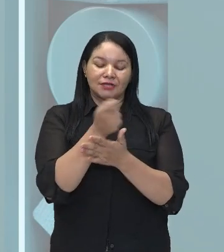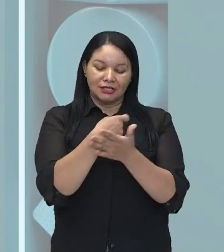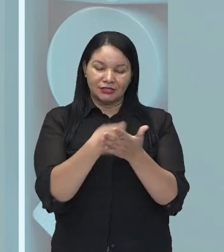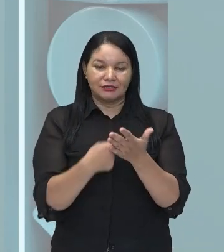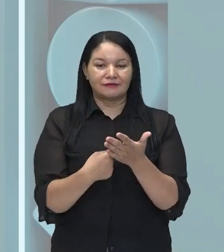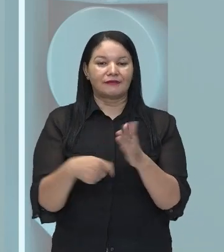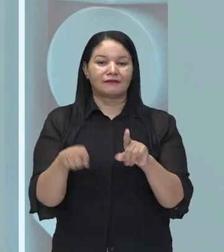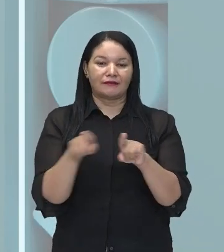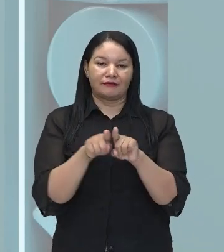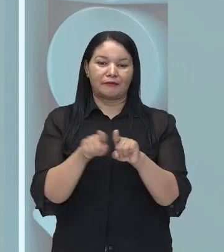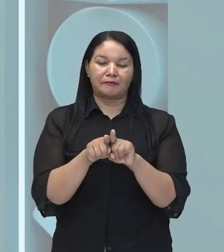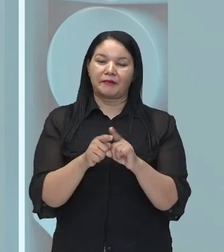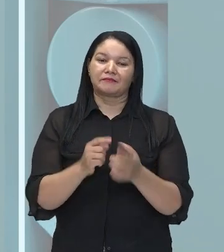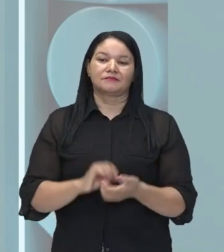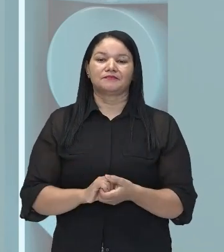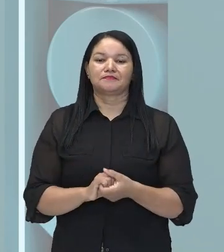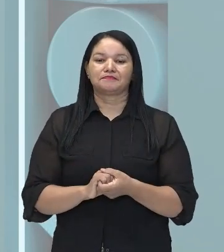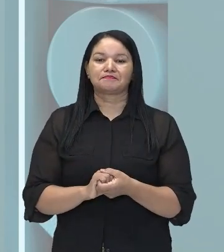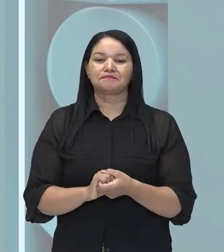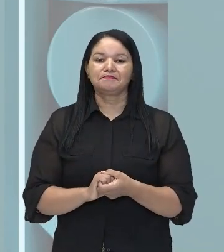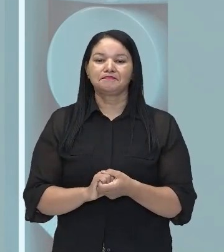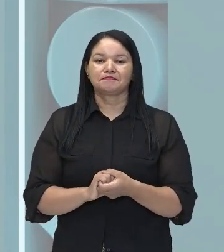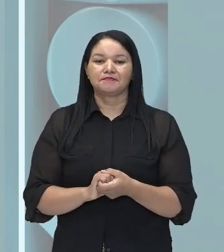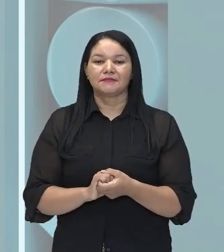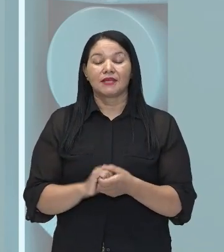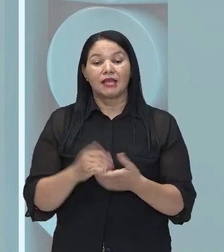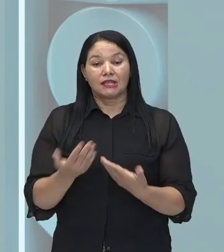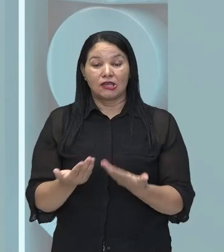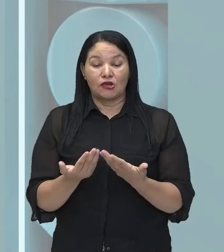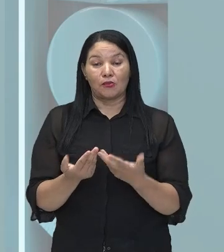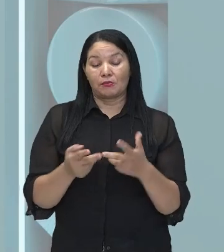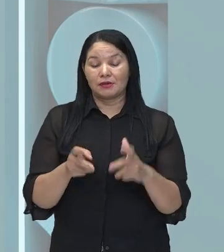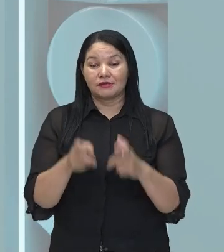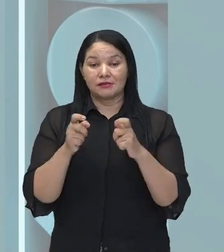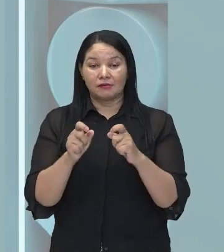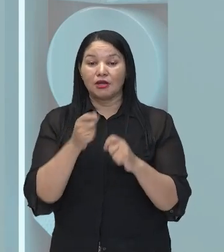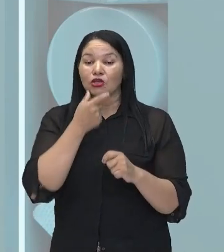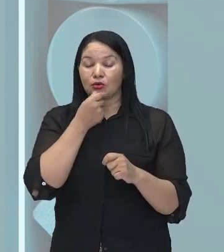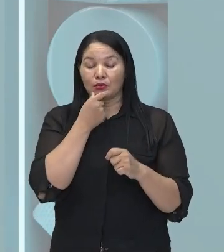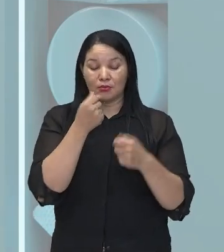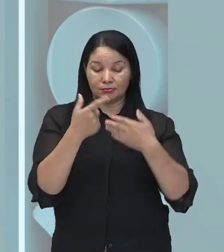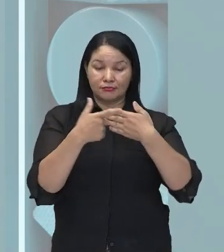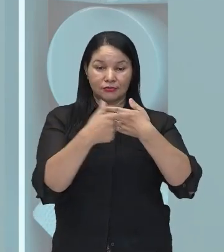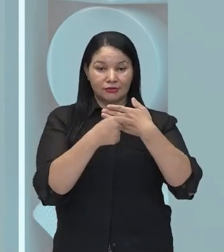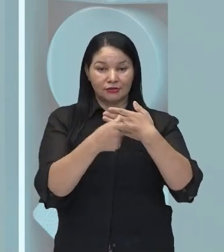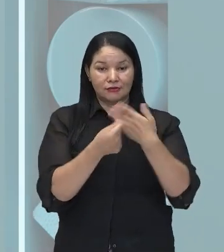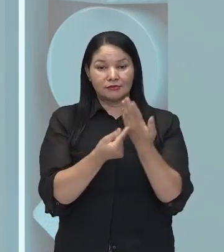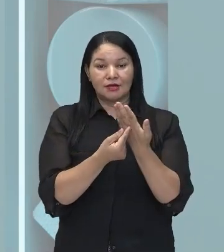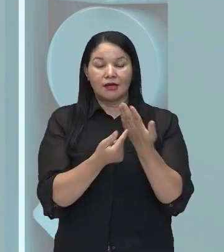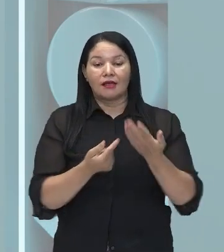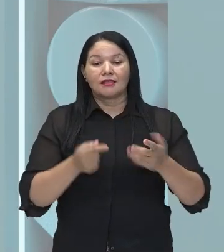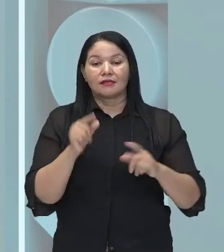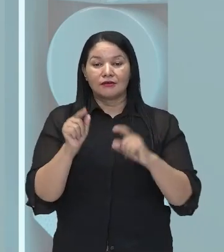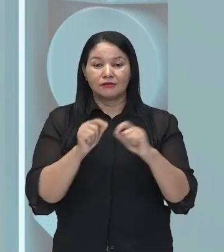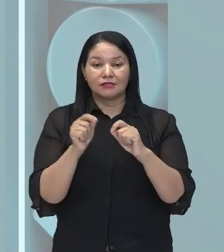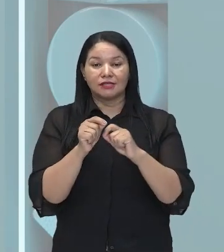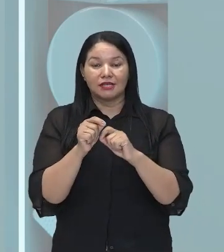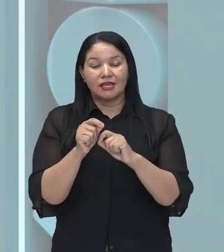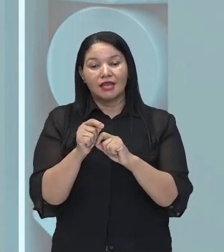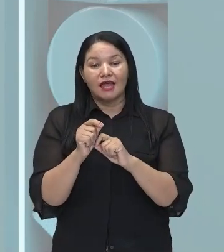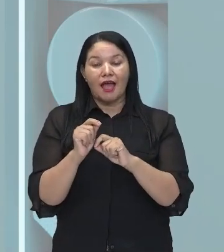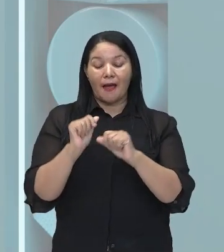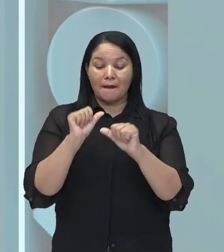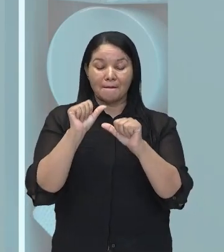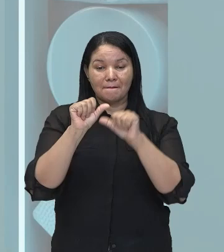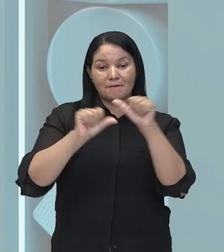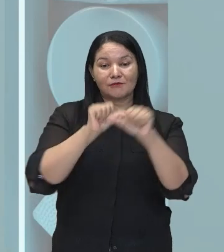em jornal, certo? Então perceba, gente, Monteiro Lobato, autor pré-modernista, ele inova exatamente ao